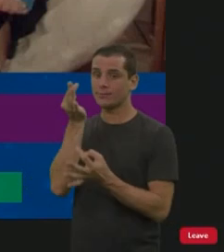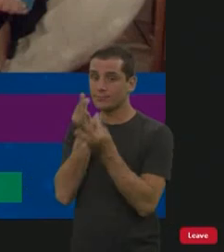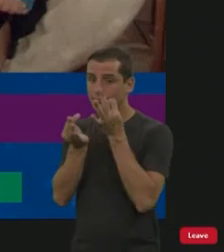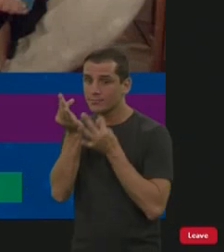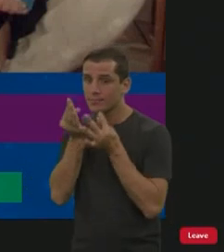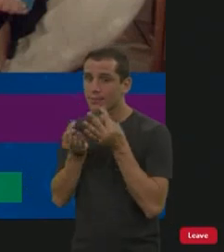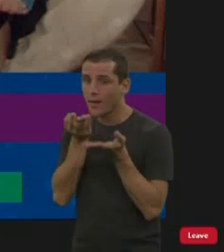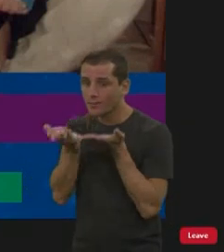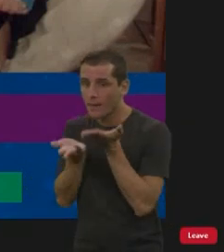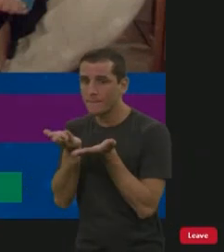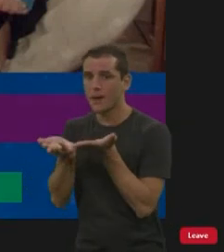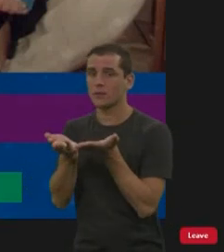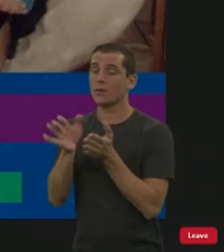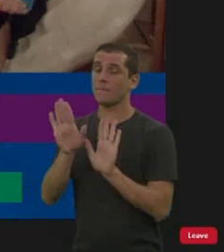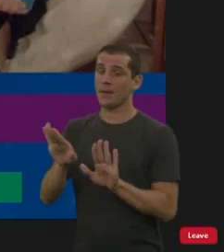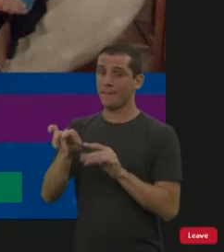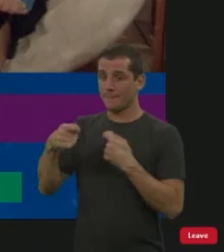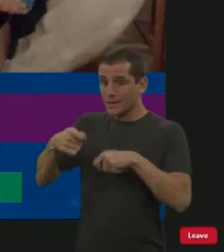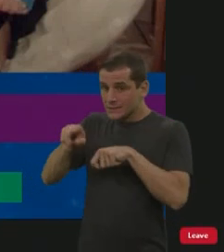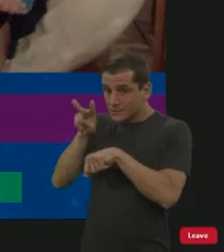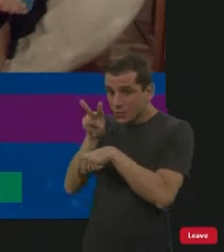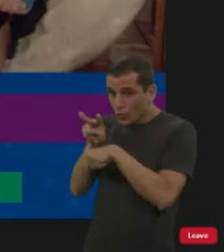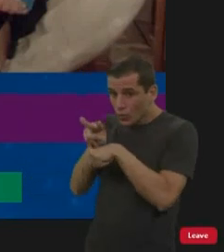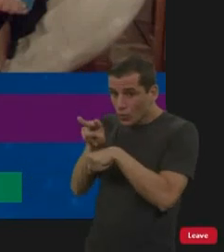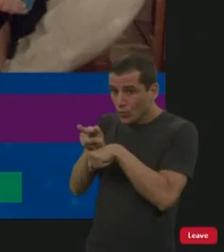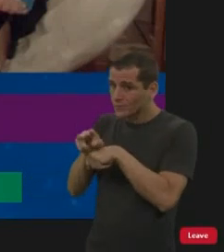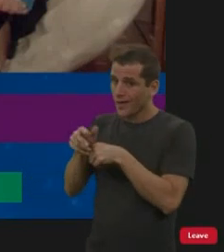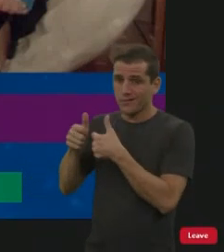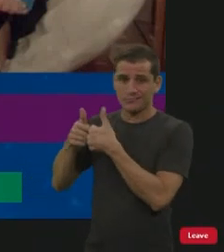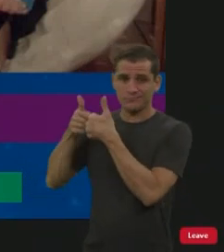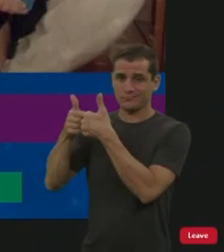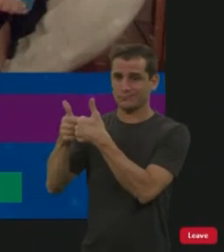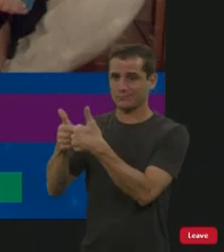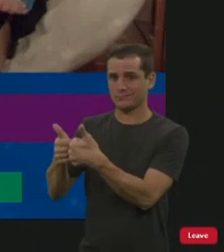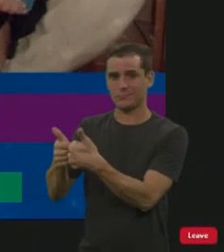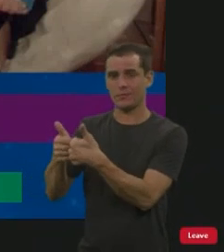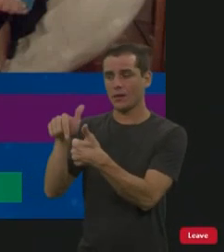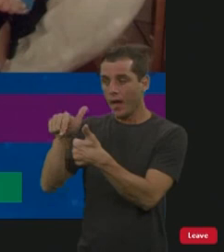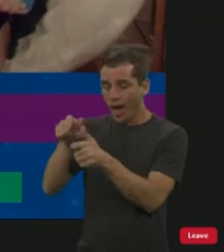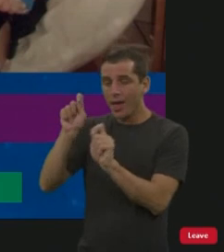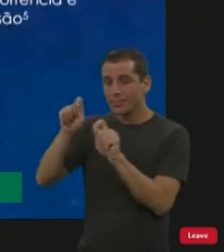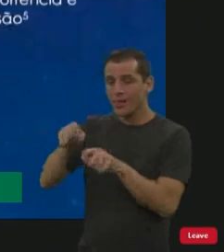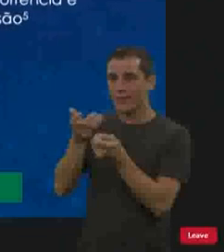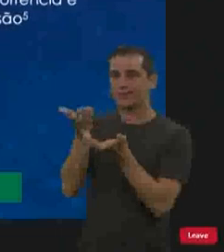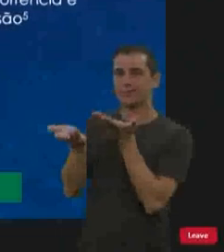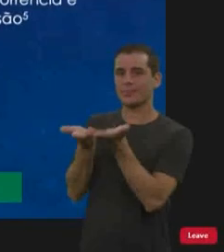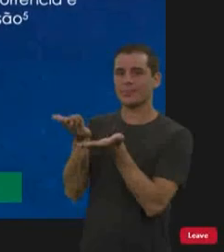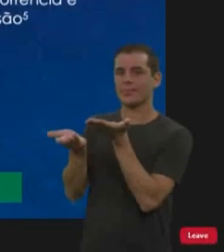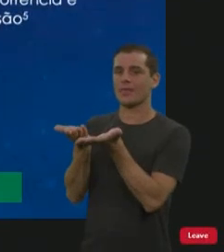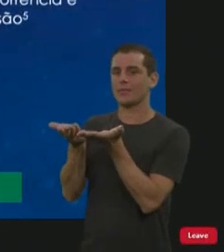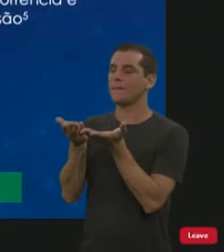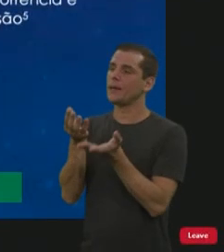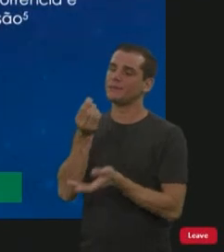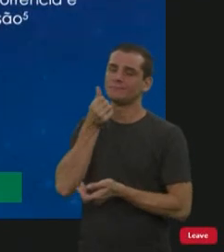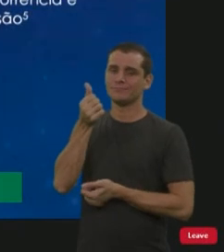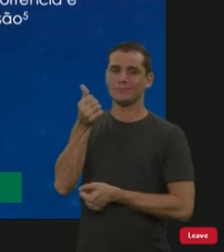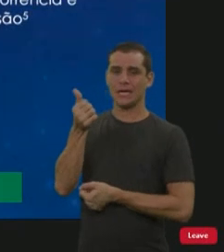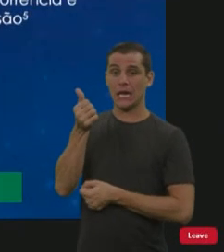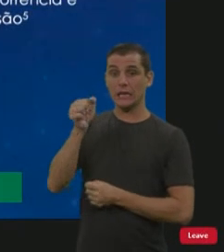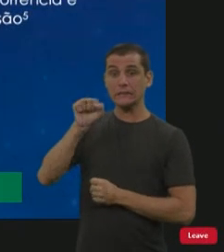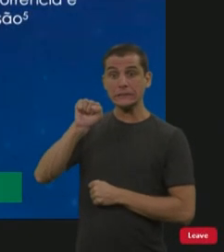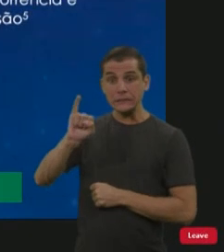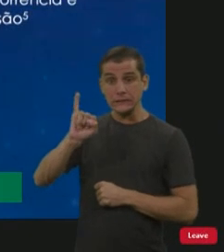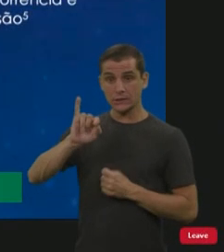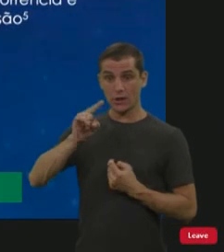a gente tem que estar de olho para tratar eles da melhor maneira possível, e caso eles tenham uma descompensação, a